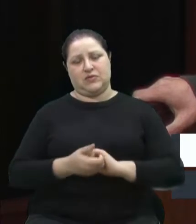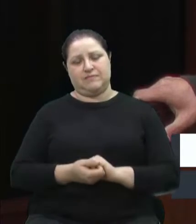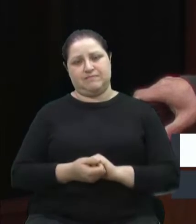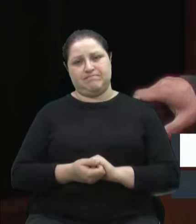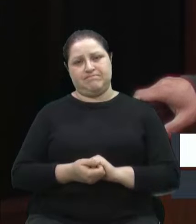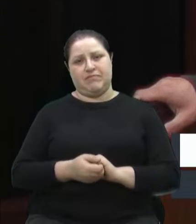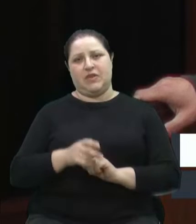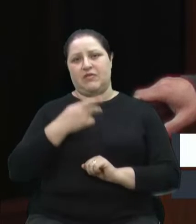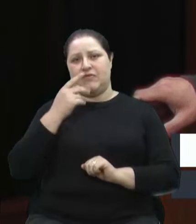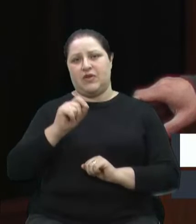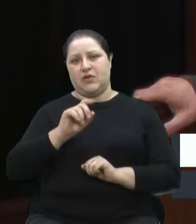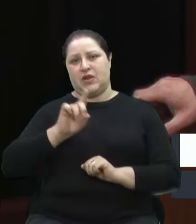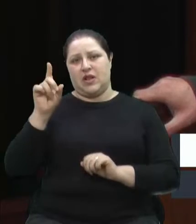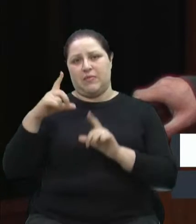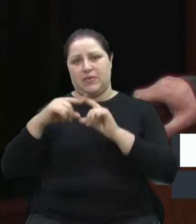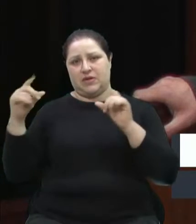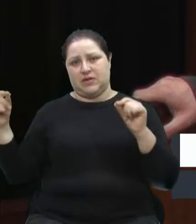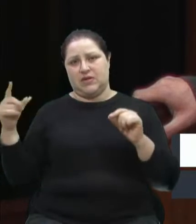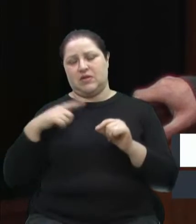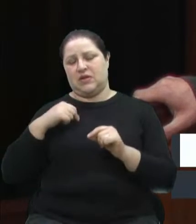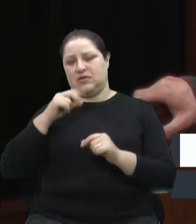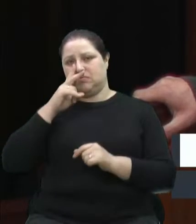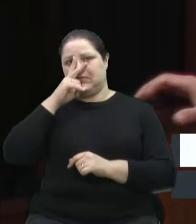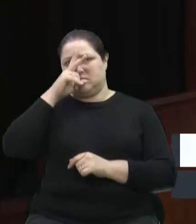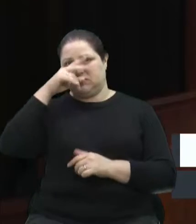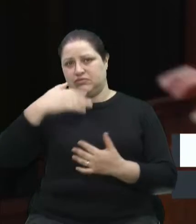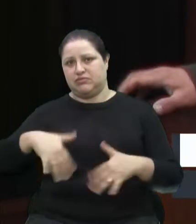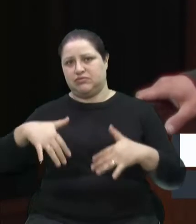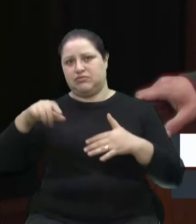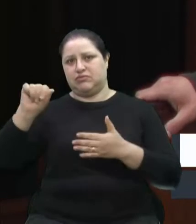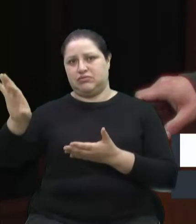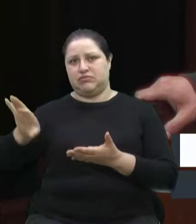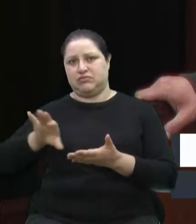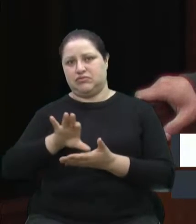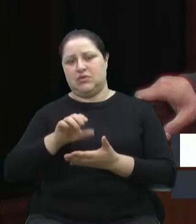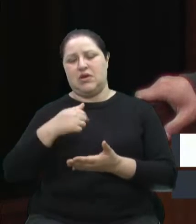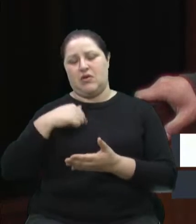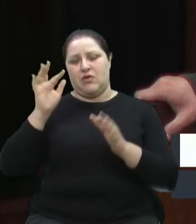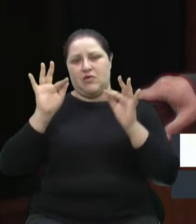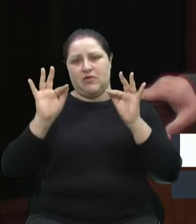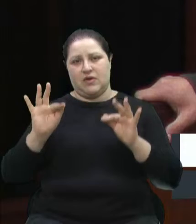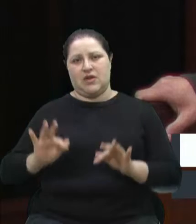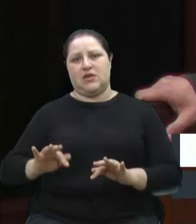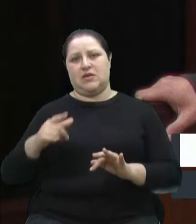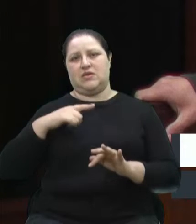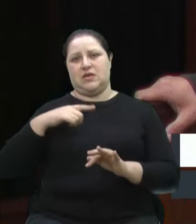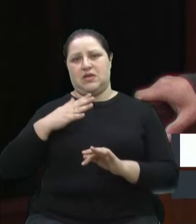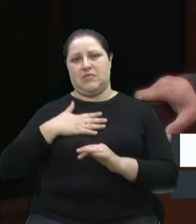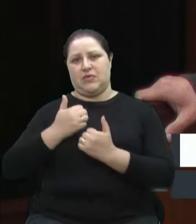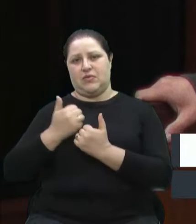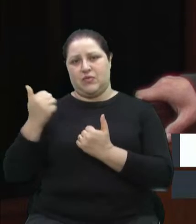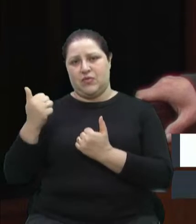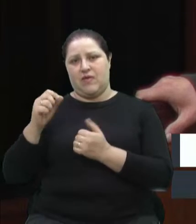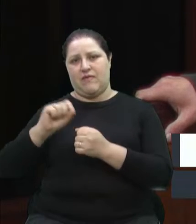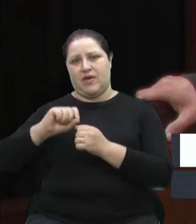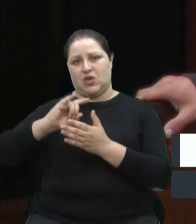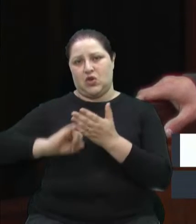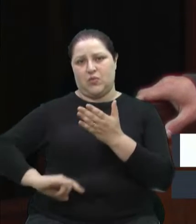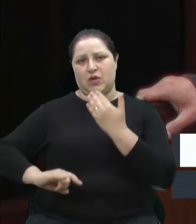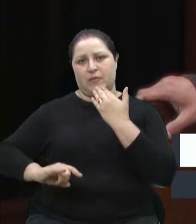Ressaltando que Brasília tem muito dinheiro. Fico feliz quando a minha assessoria faz um documento solicitando verbas para o